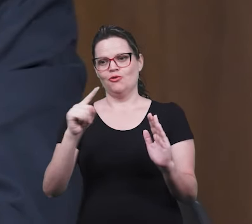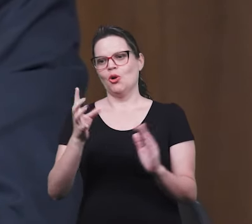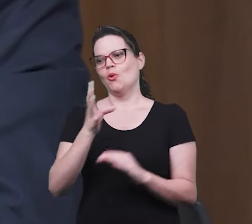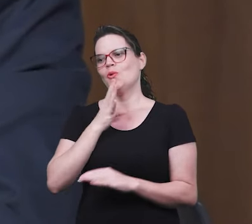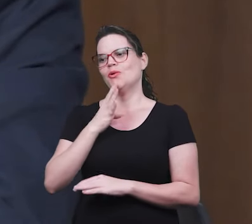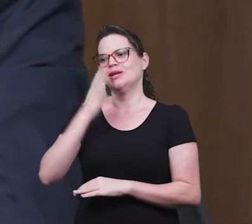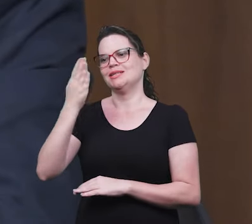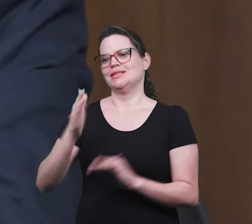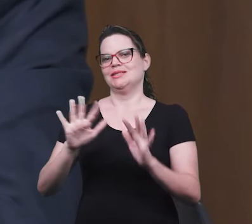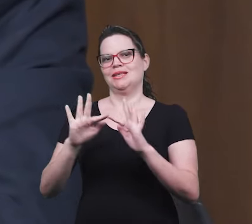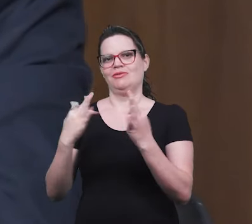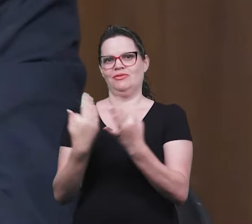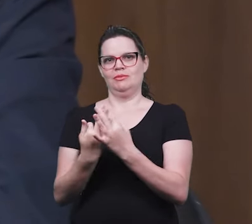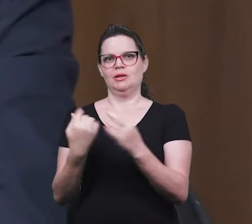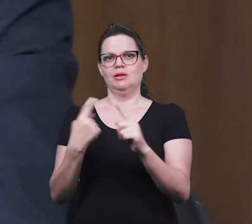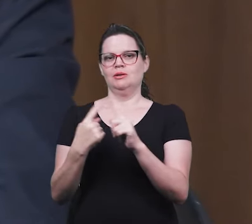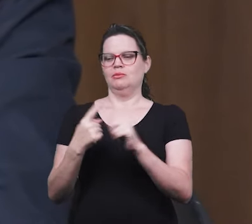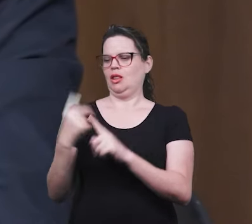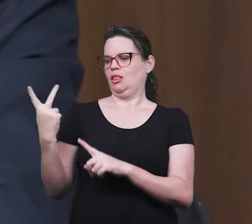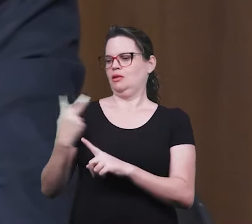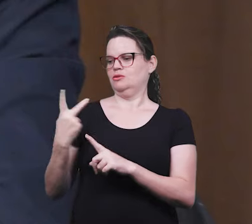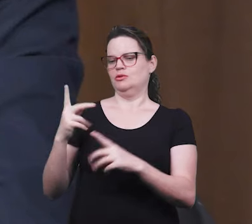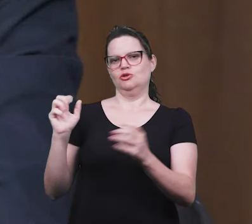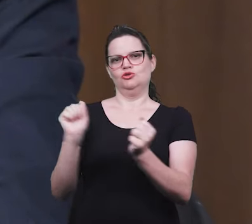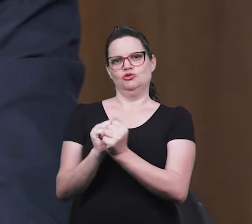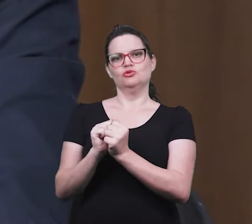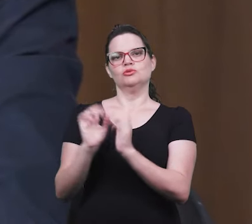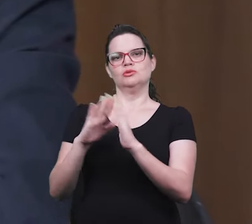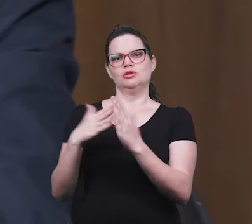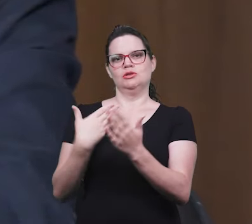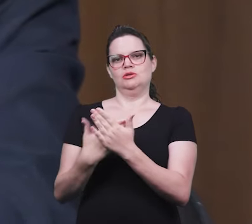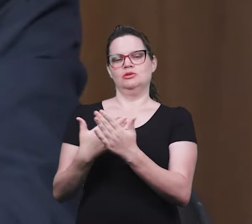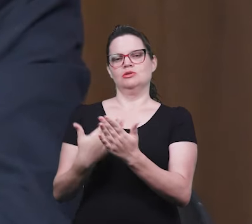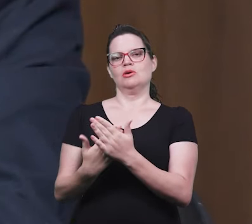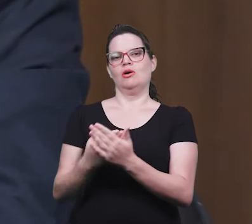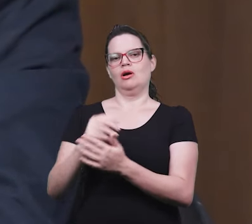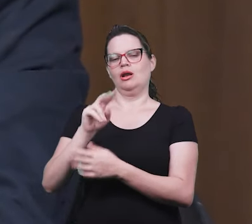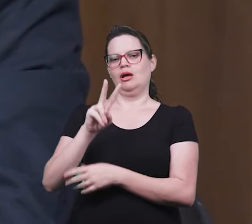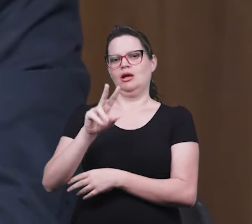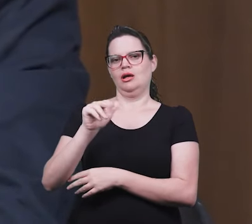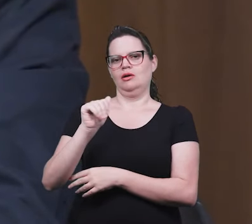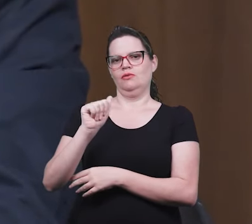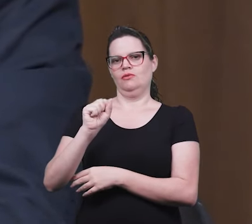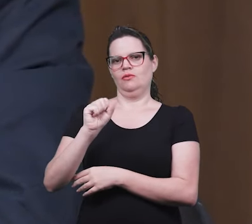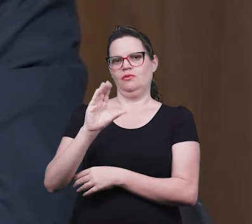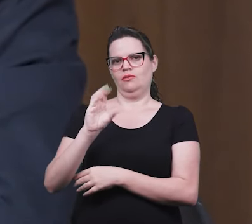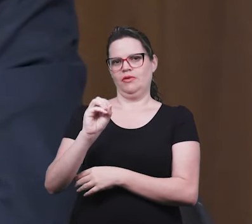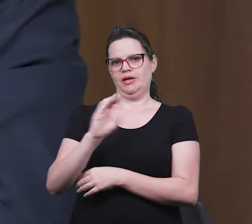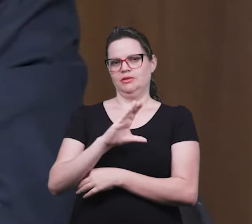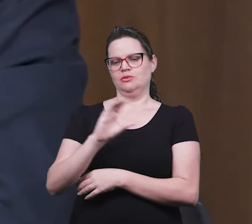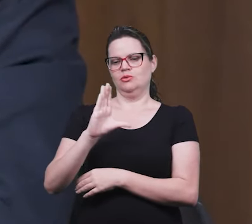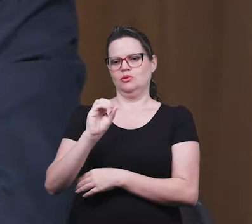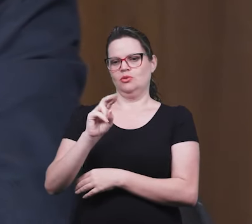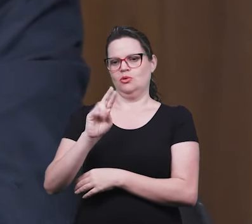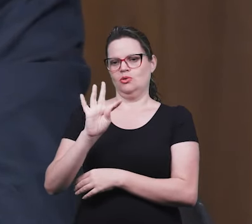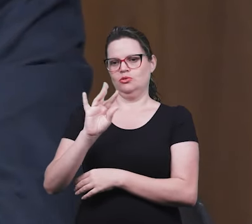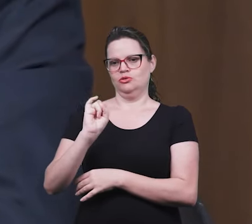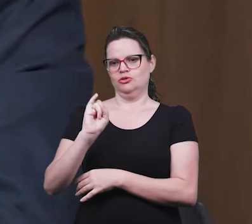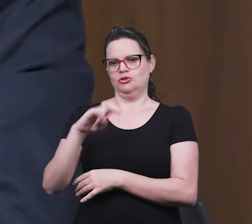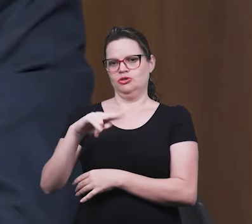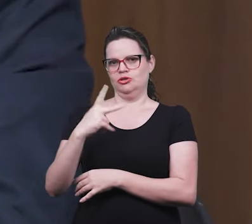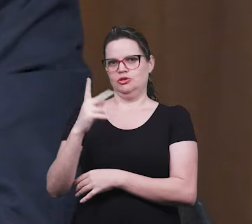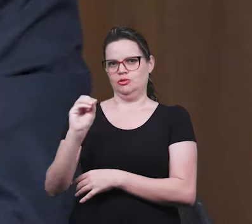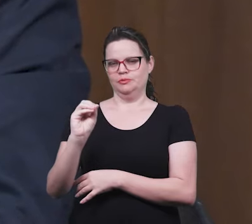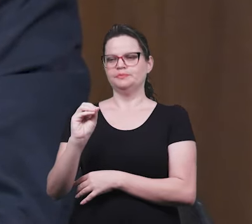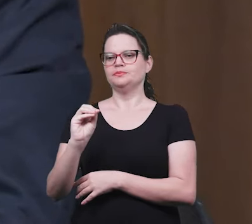Porque nós estudávamos junto no Vasco Coutinho, escola pública. Estudava eu, Alcari, que é o irmão dela, que é médico hoje, a Enilceia,